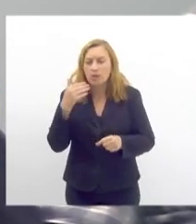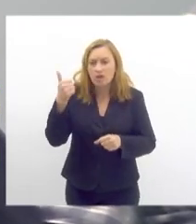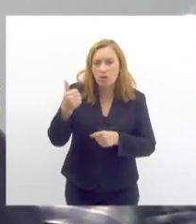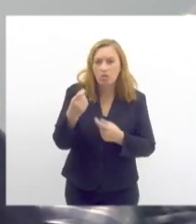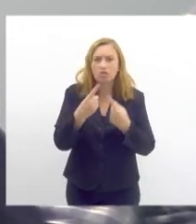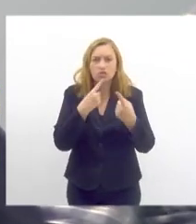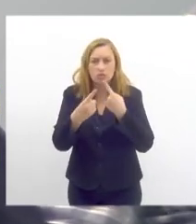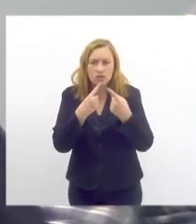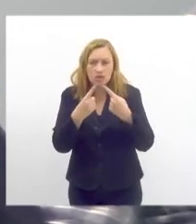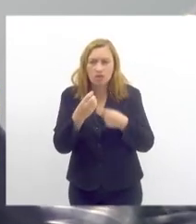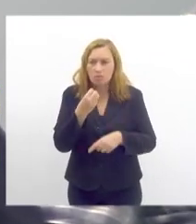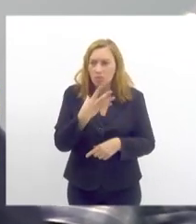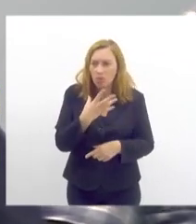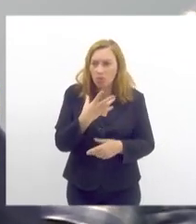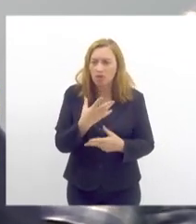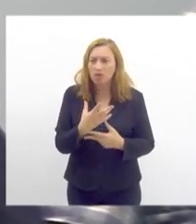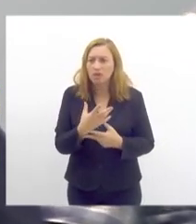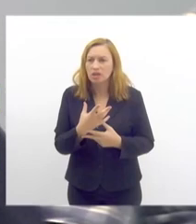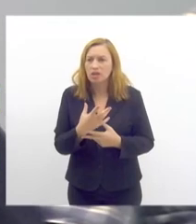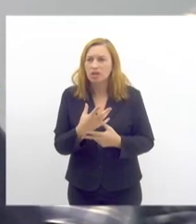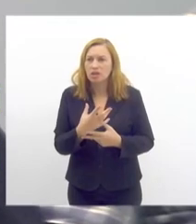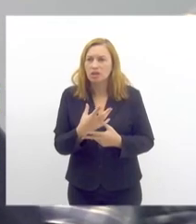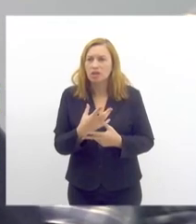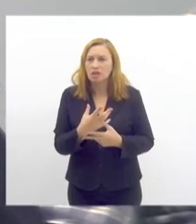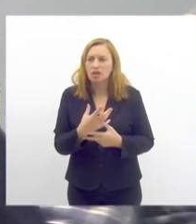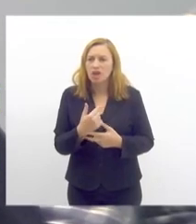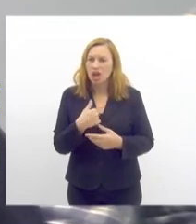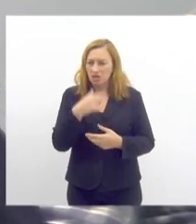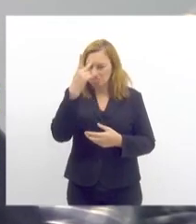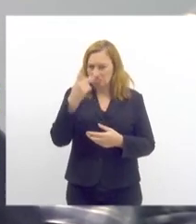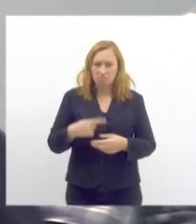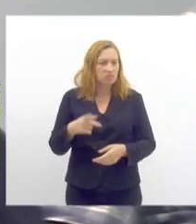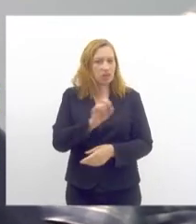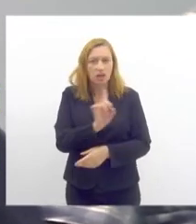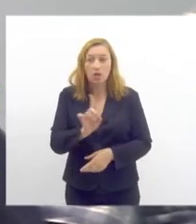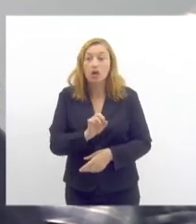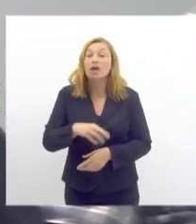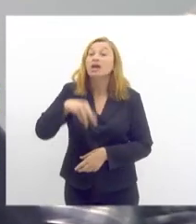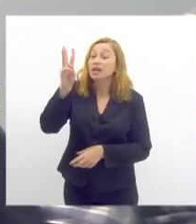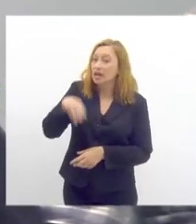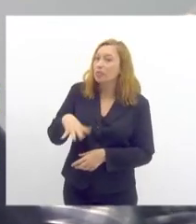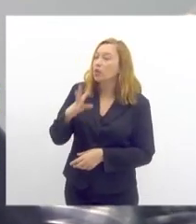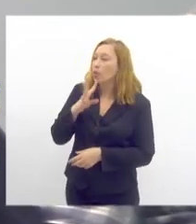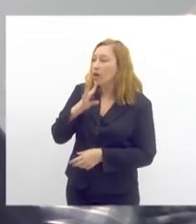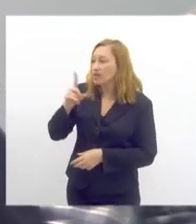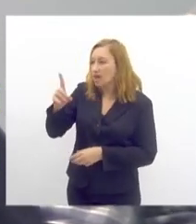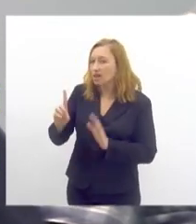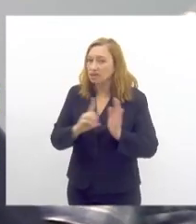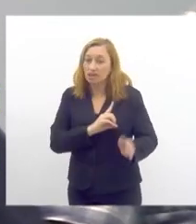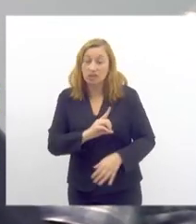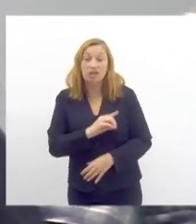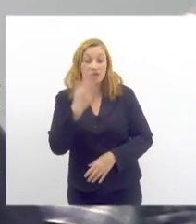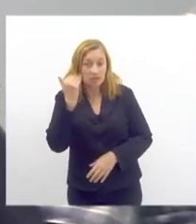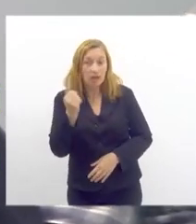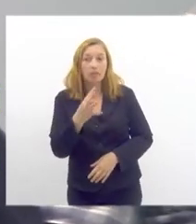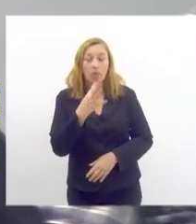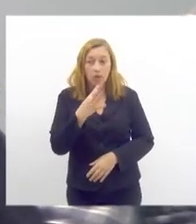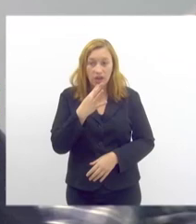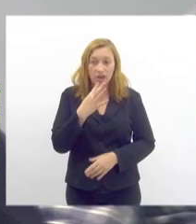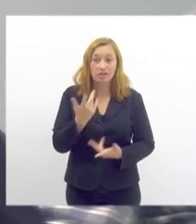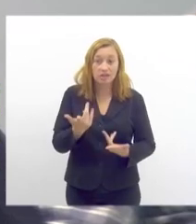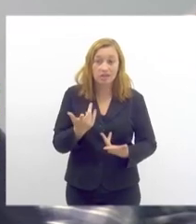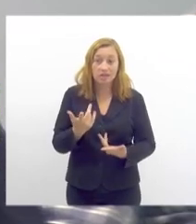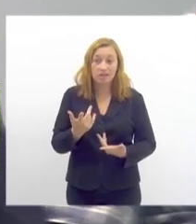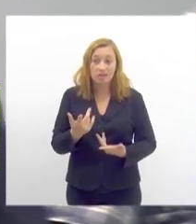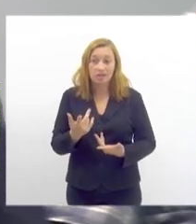debate. Não sou hipócrita, quem me conhece lá no Detran, e muitos aqui me conhecem, sabe que eu não sou hipócrita, sou um cara até querido no